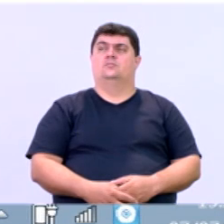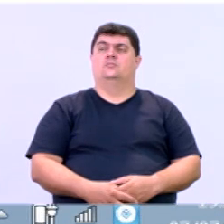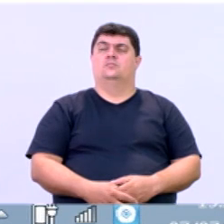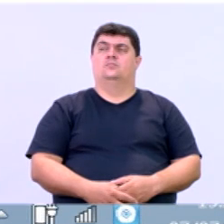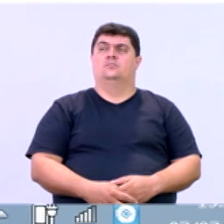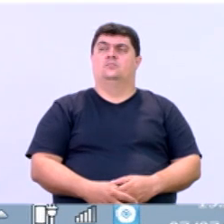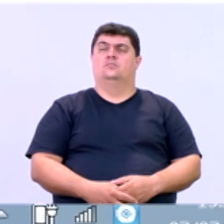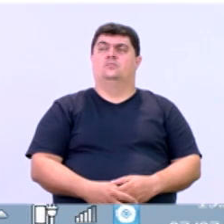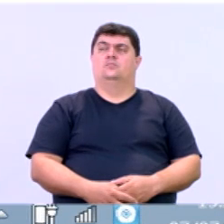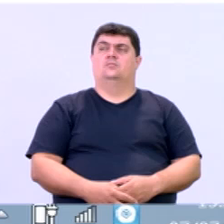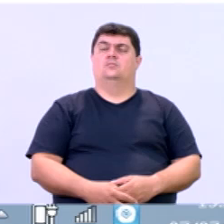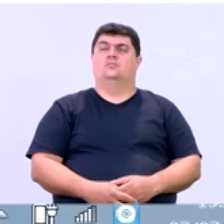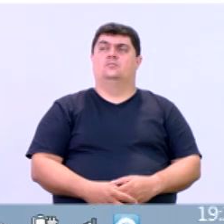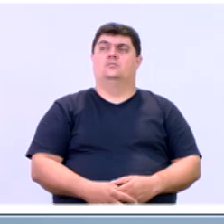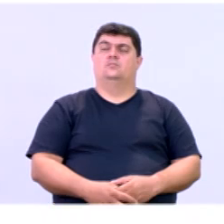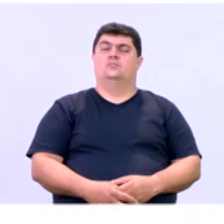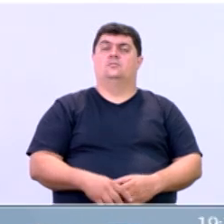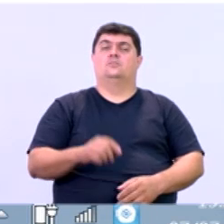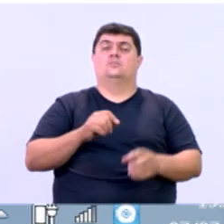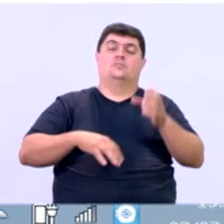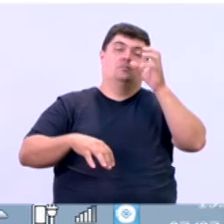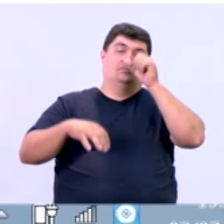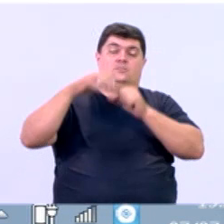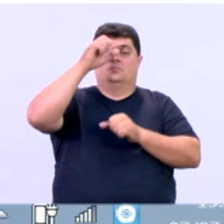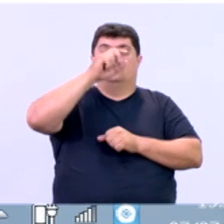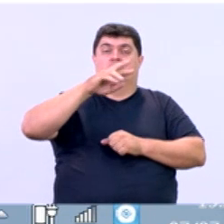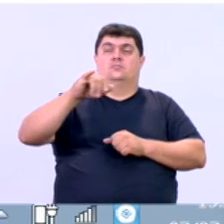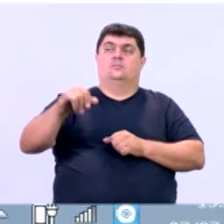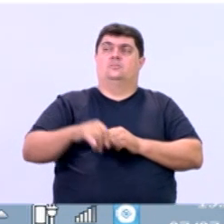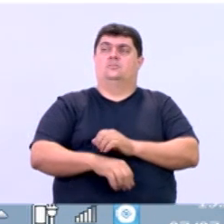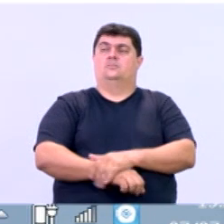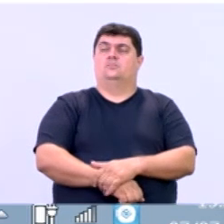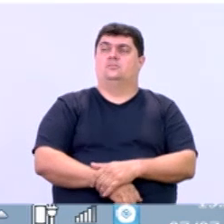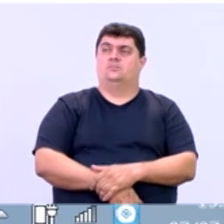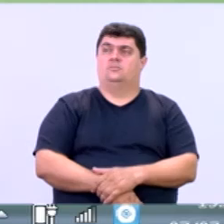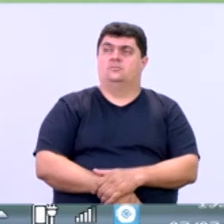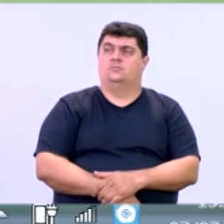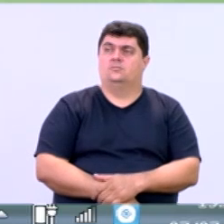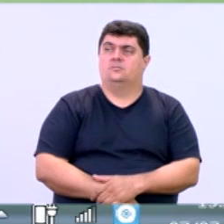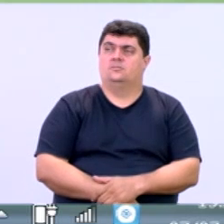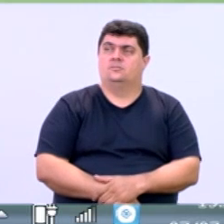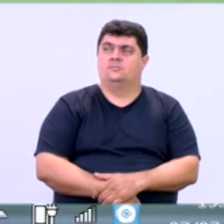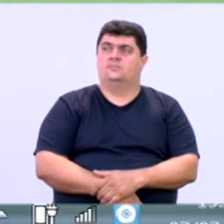vamos aprender? Bom,